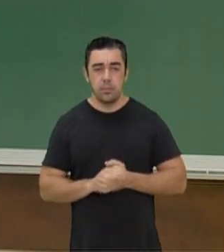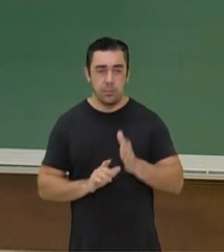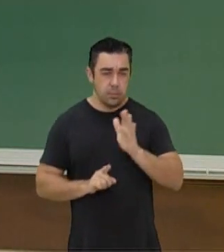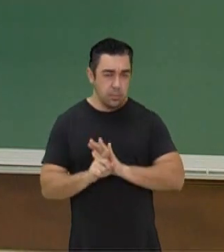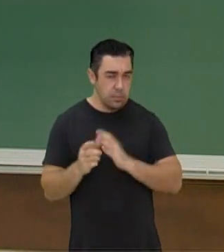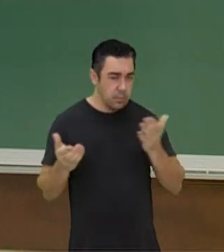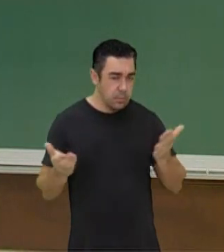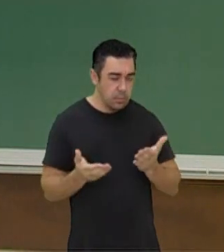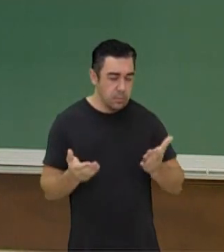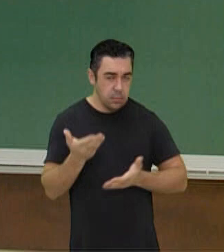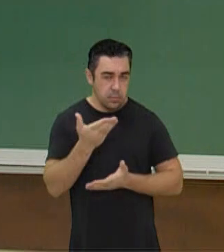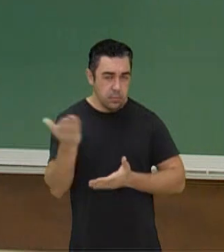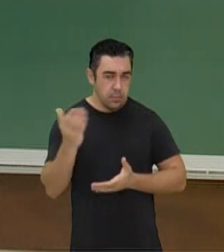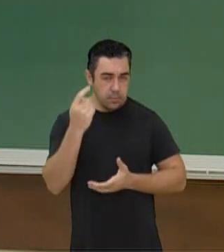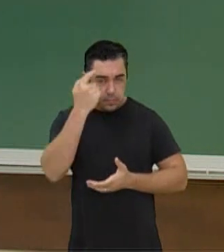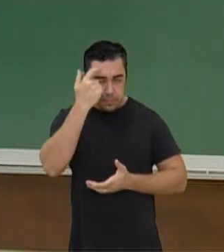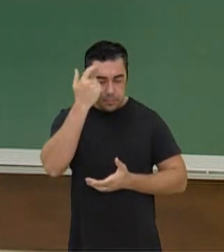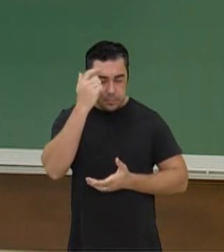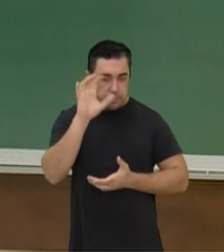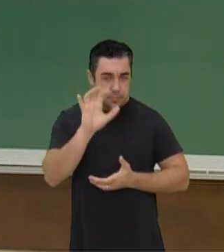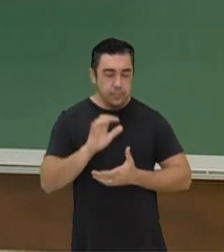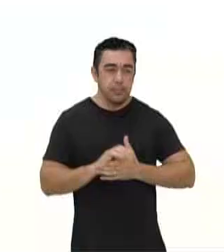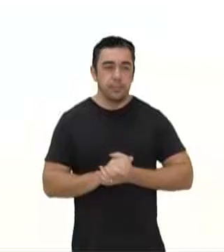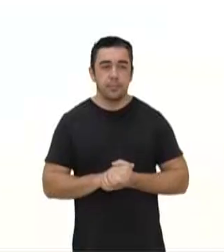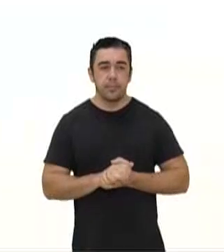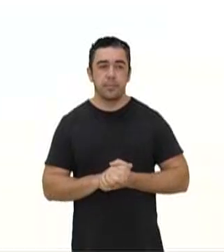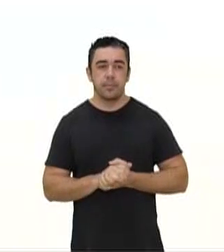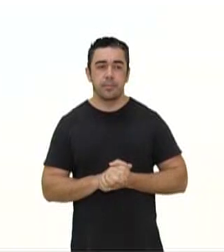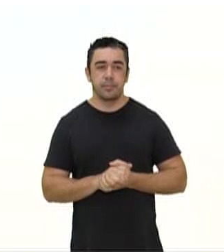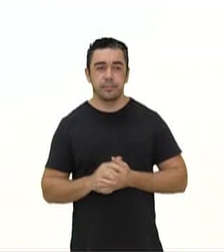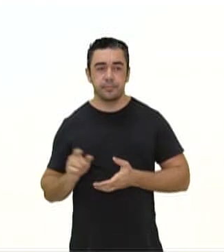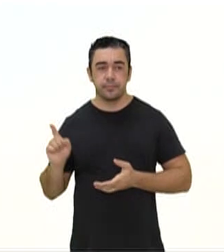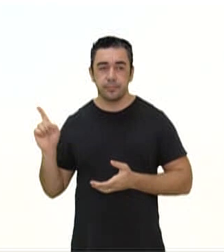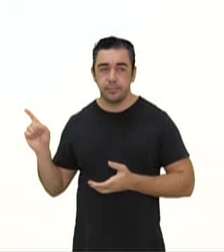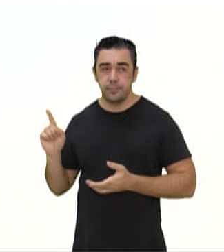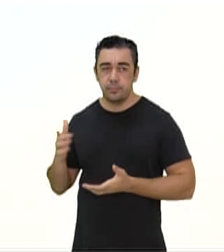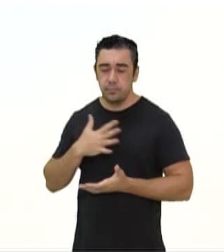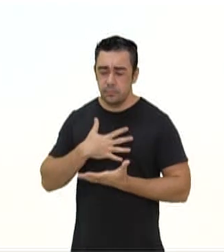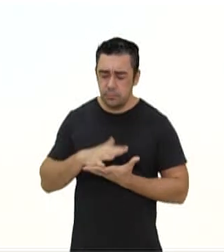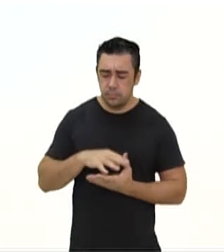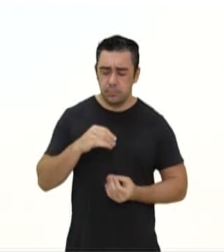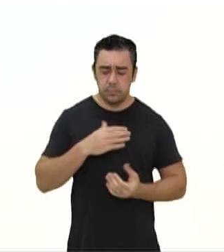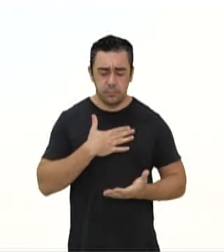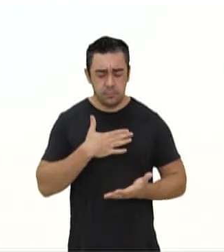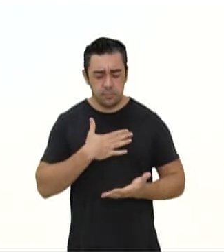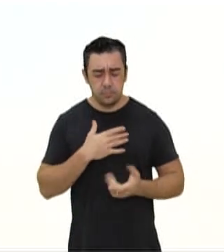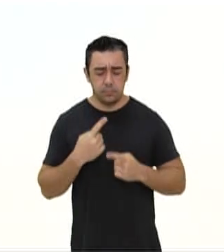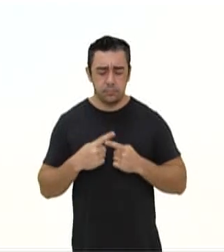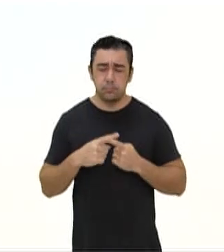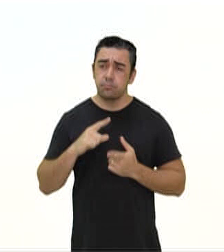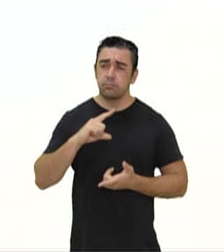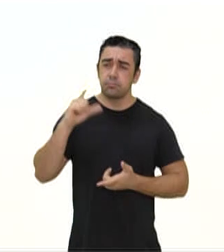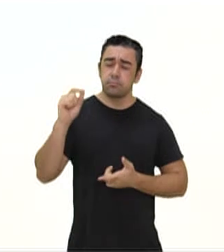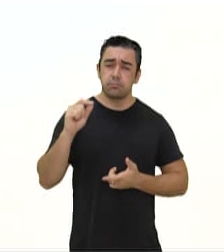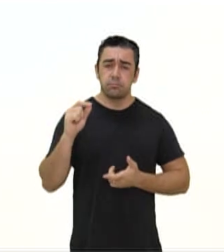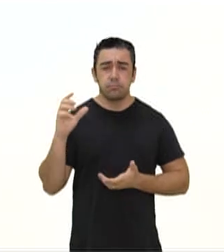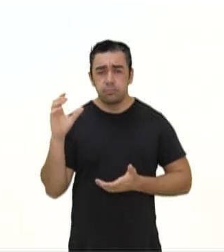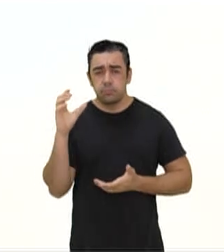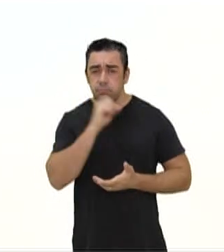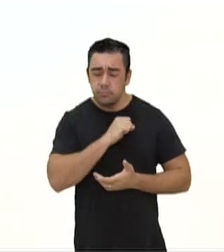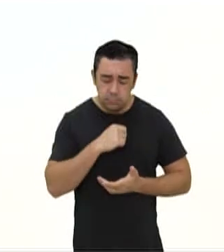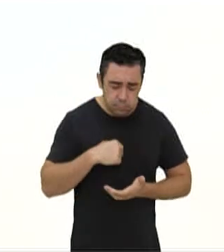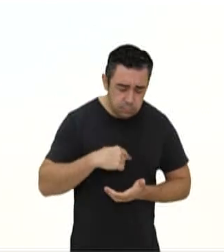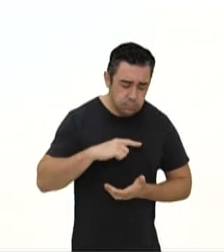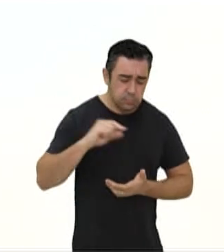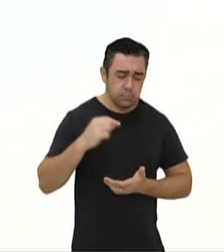Vamos então ao quiz, pensar um pouquinho ali. Alma minha gentil, que te partiste, tão cedo desta